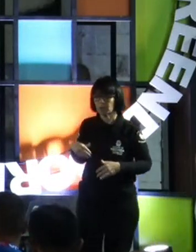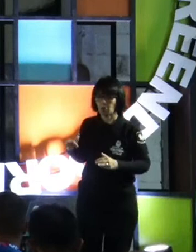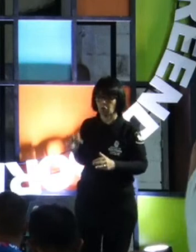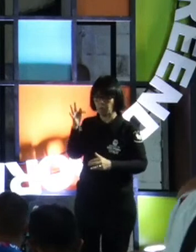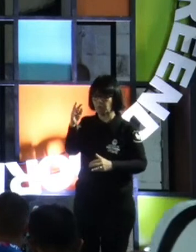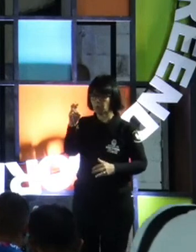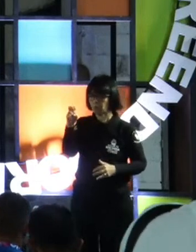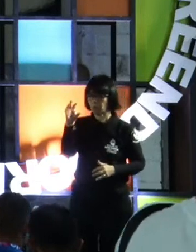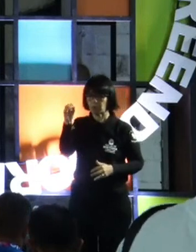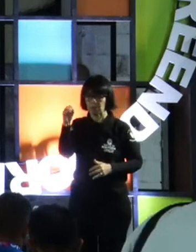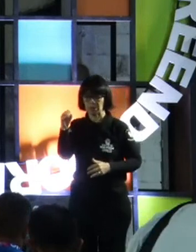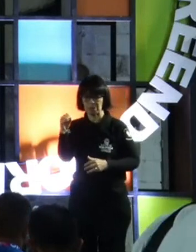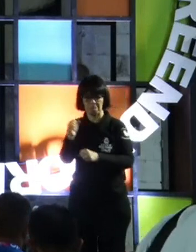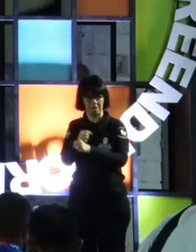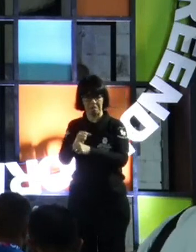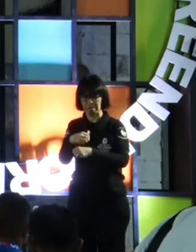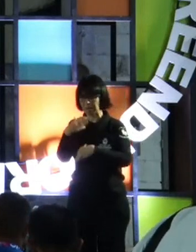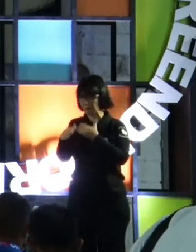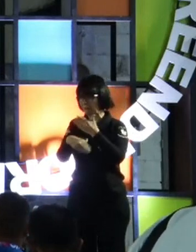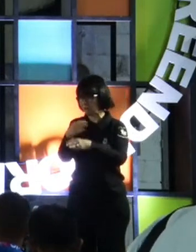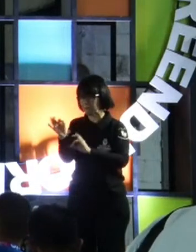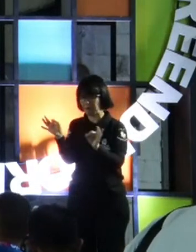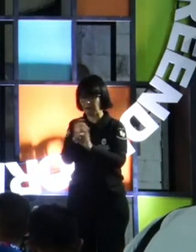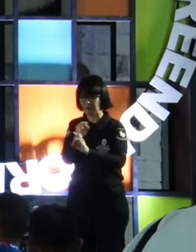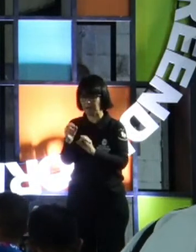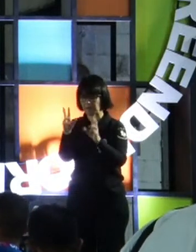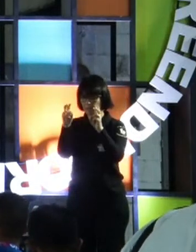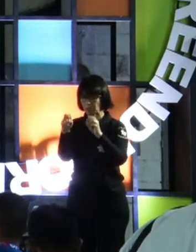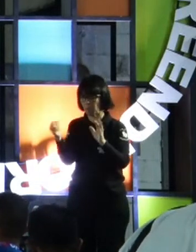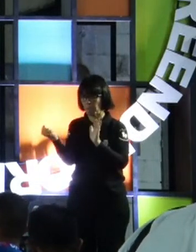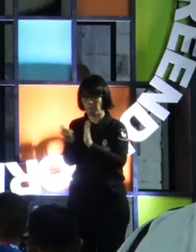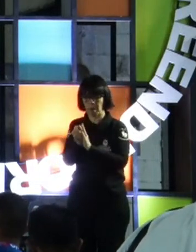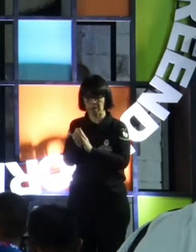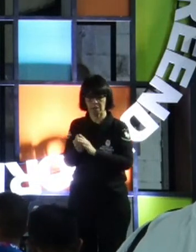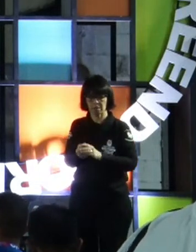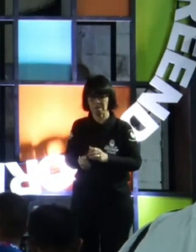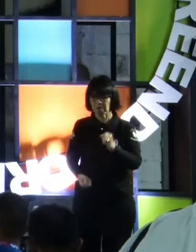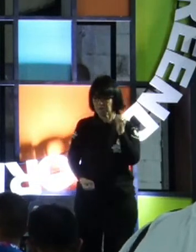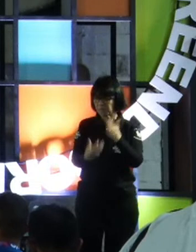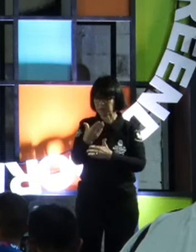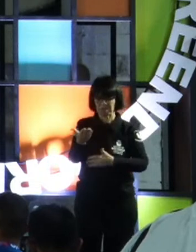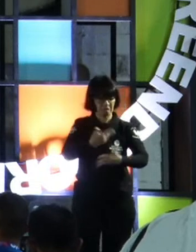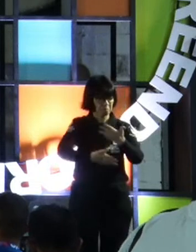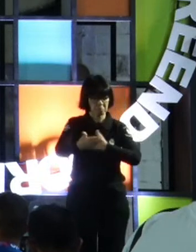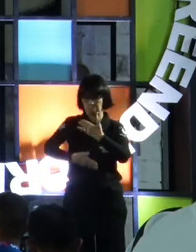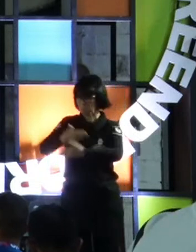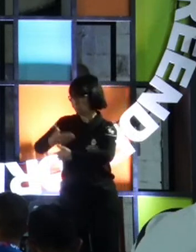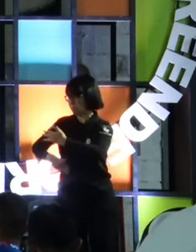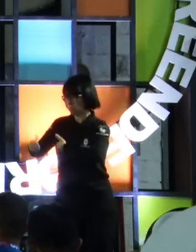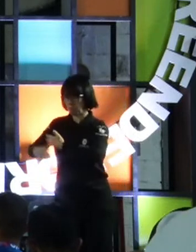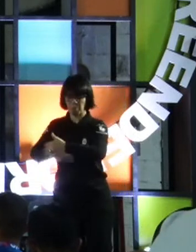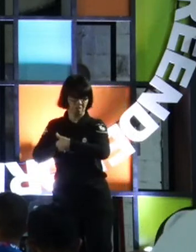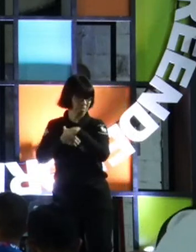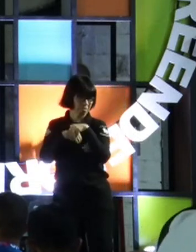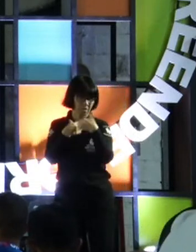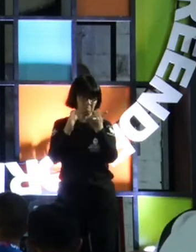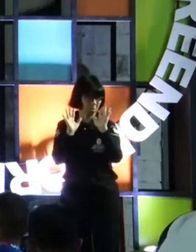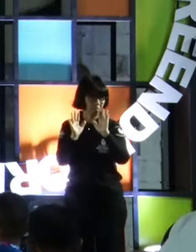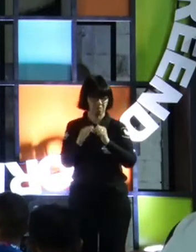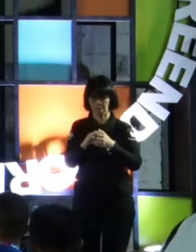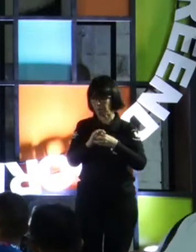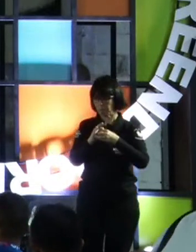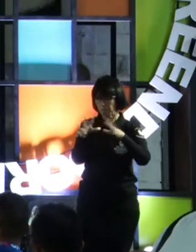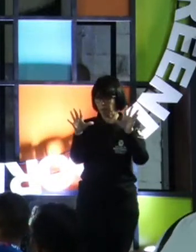anos, ninguém vai nem falar mais sobre patente. As coisas serão criadas e compartilhadas e vai ter robô criando também no meio dessa confusão toda.